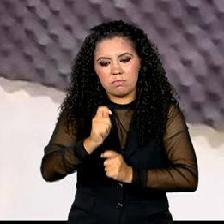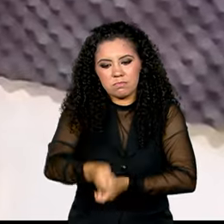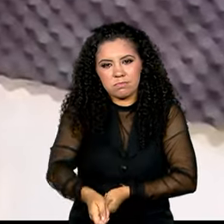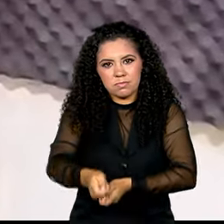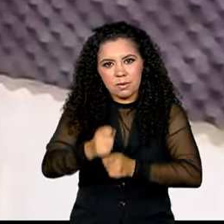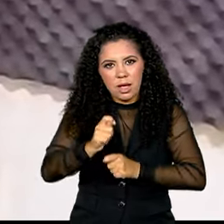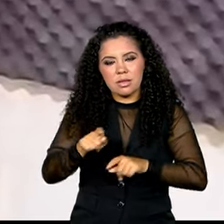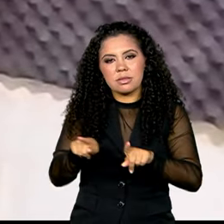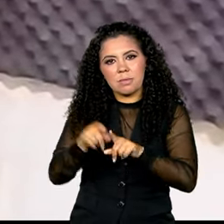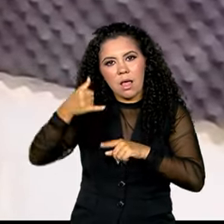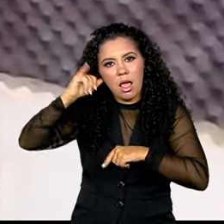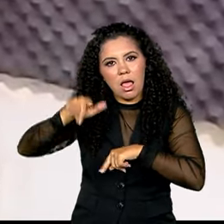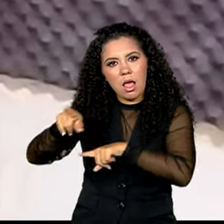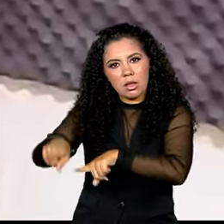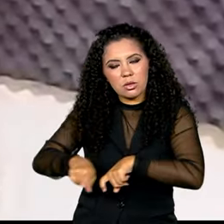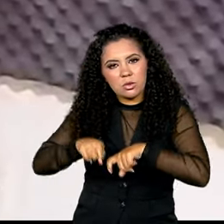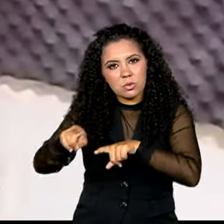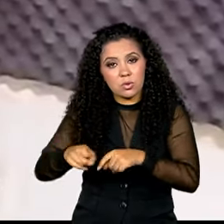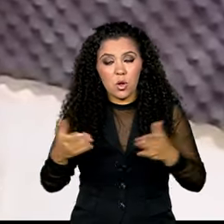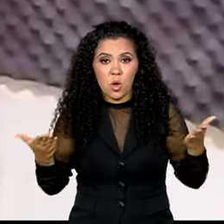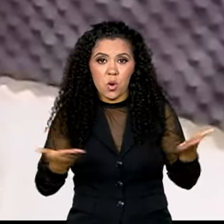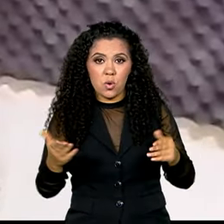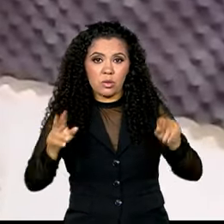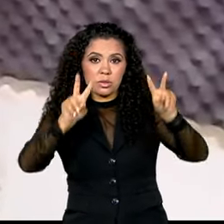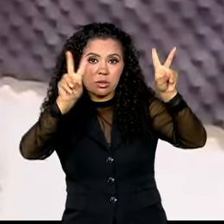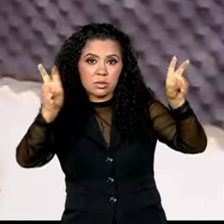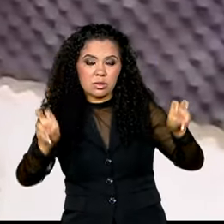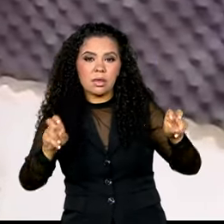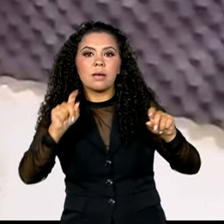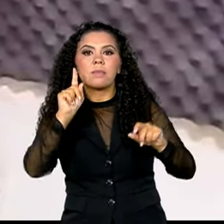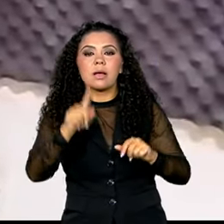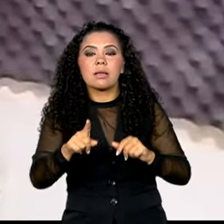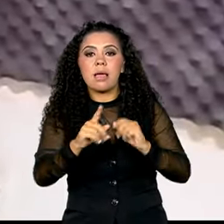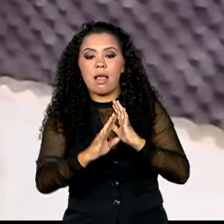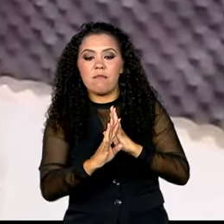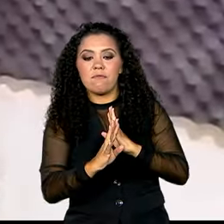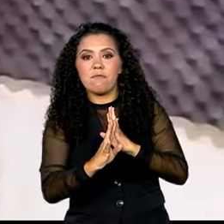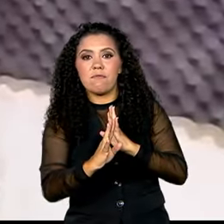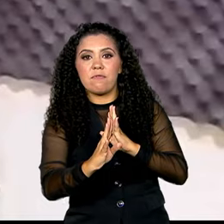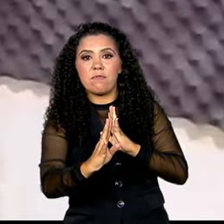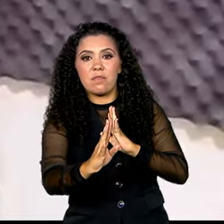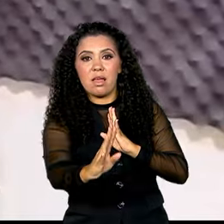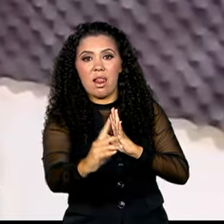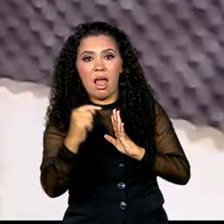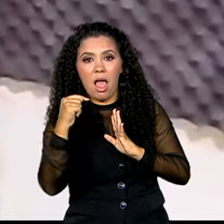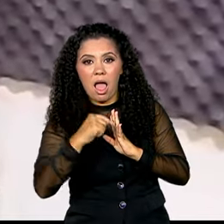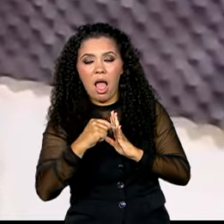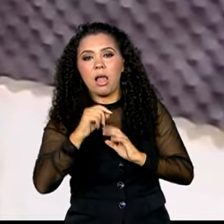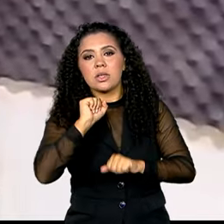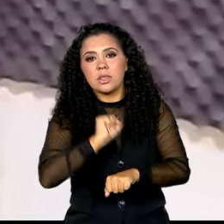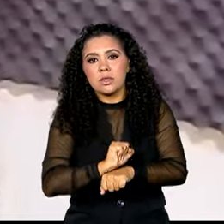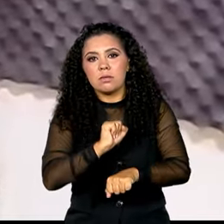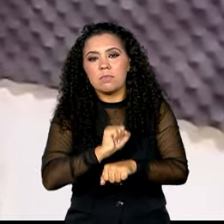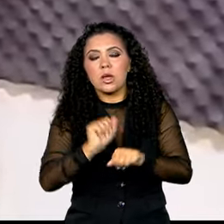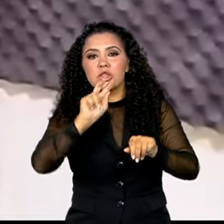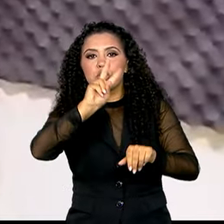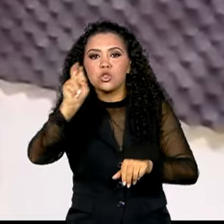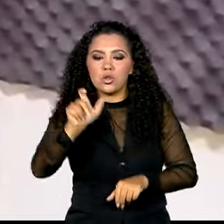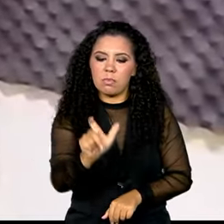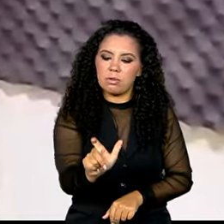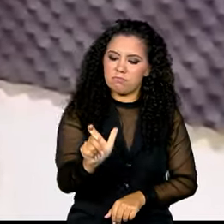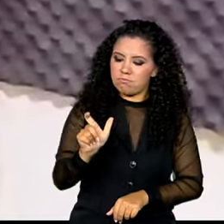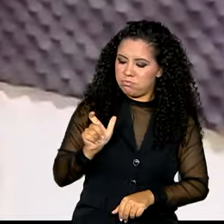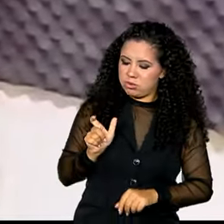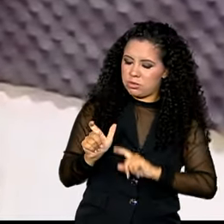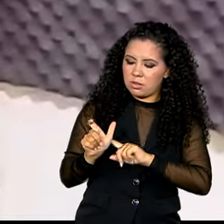ministro, vamos falar sobre a zeragem da fila de espera pelo registro da atividade pesqueira e a